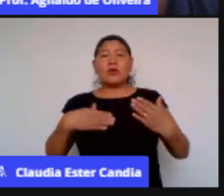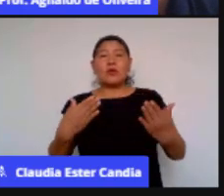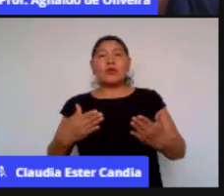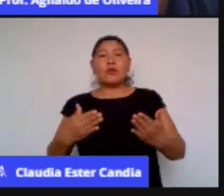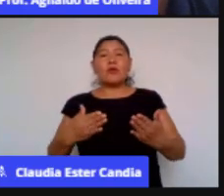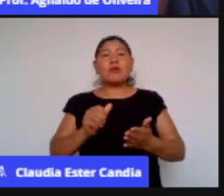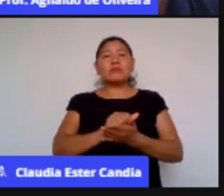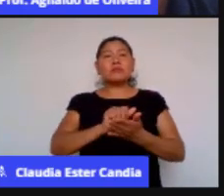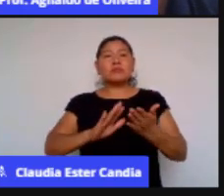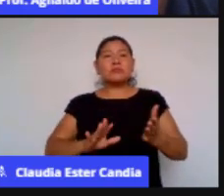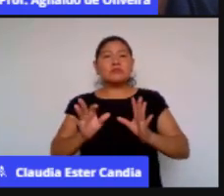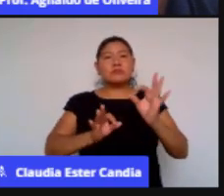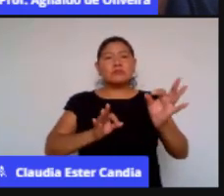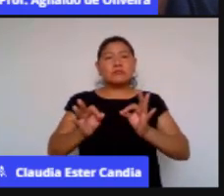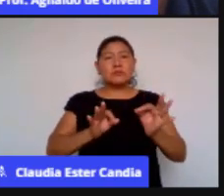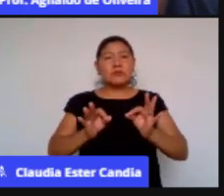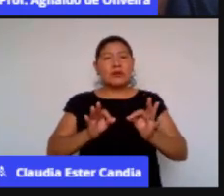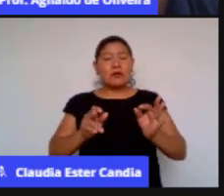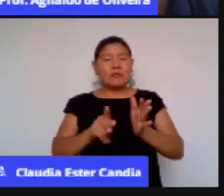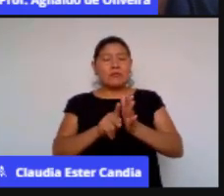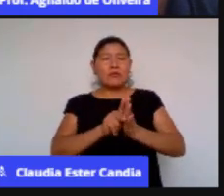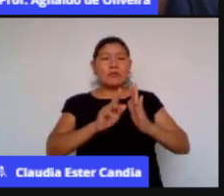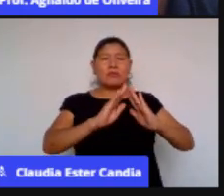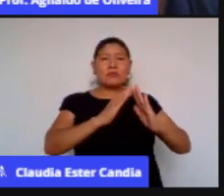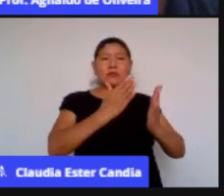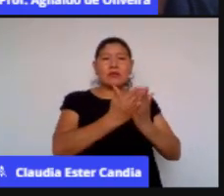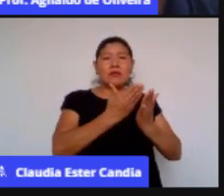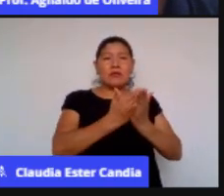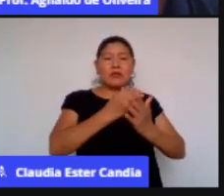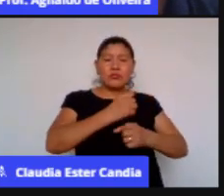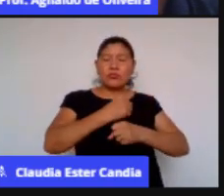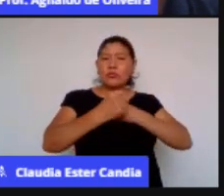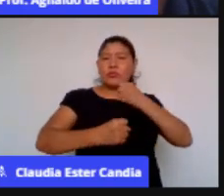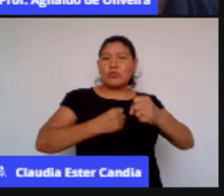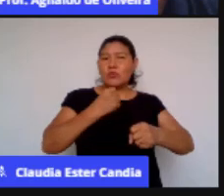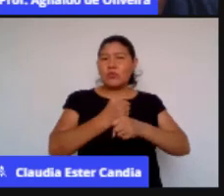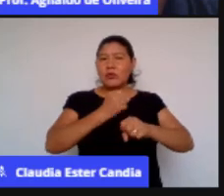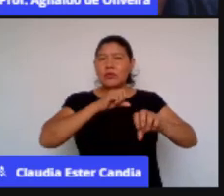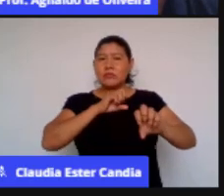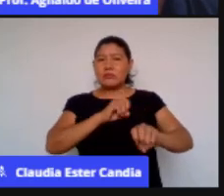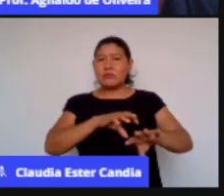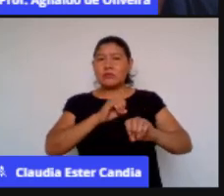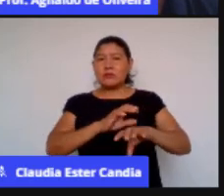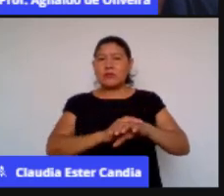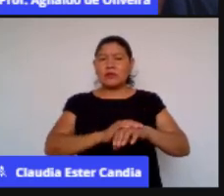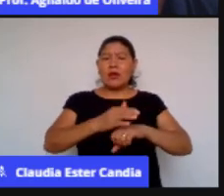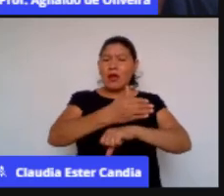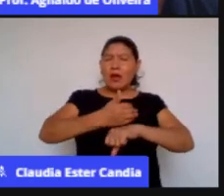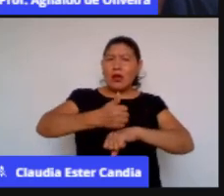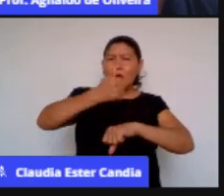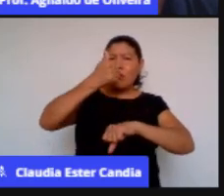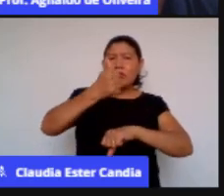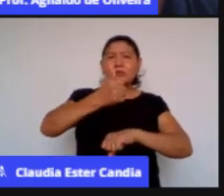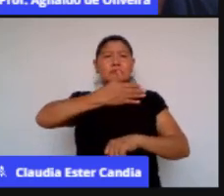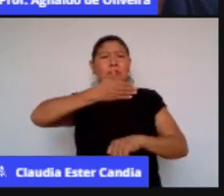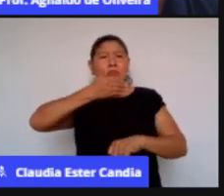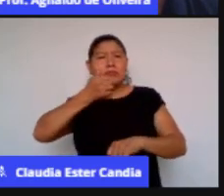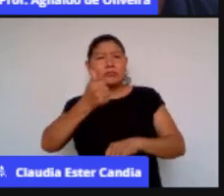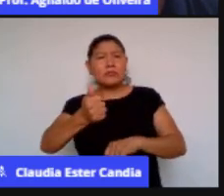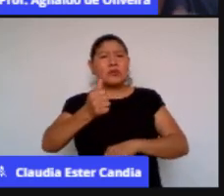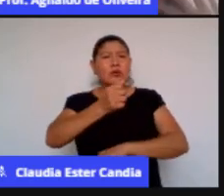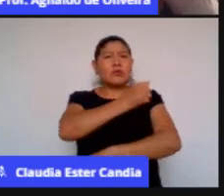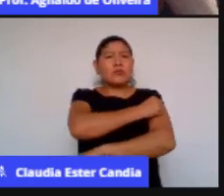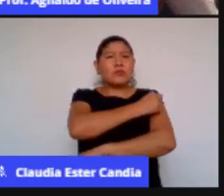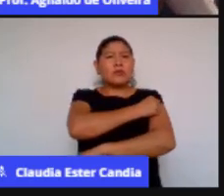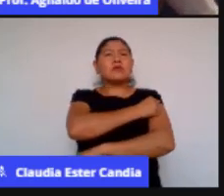feitos entre a escola da maneira de desenvolver esse ano seletivo, visando a melhor maneira de atender o aluno que pertence àquela